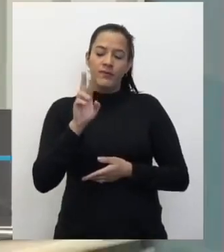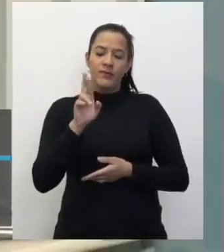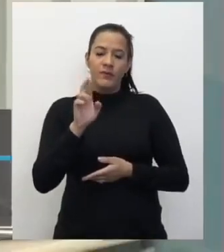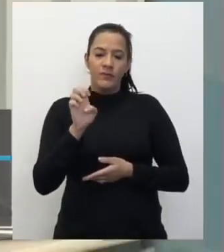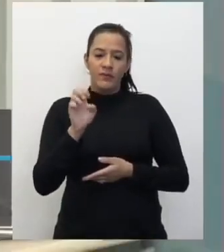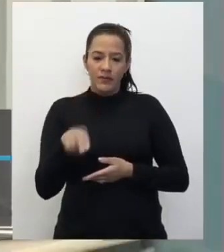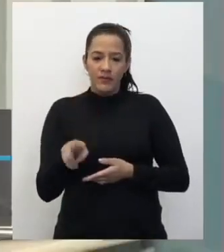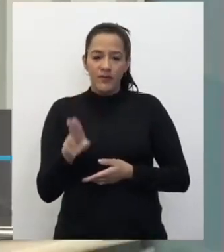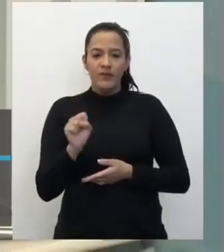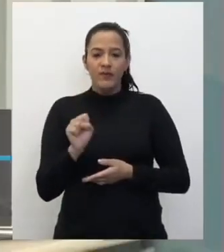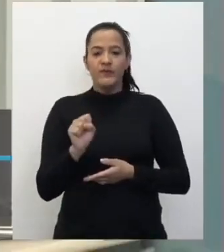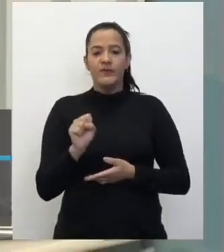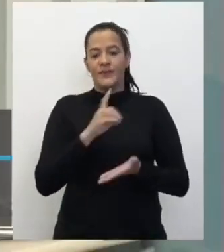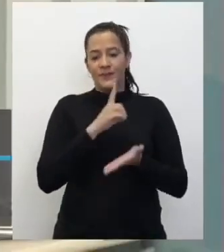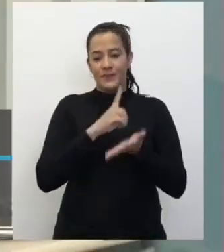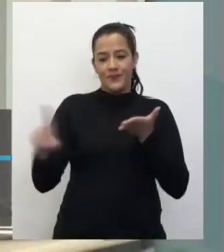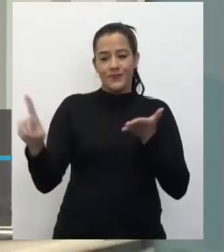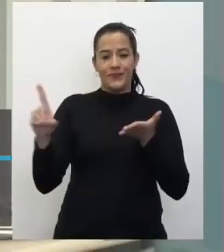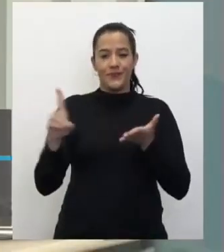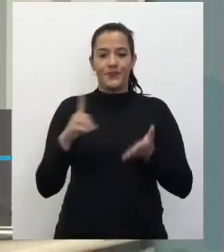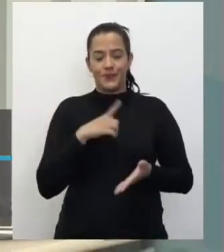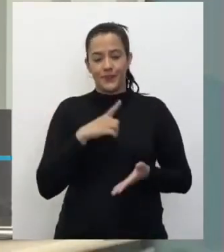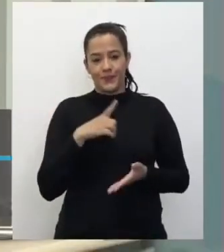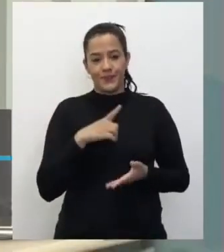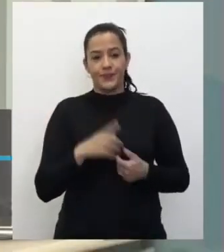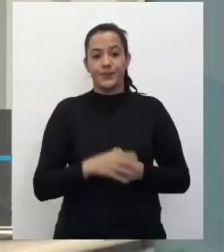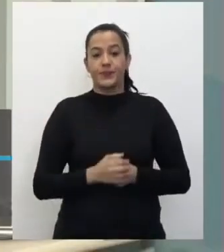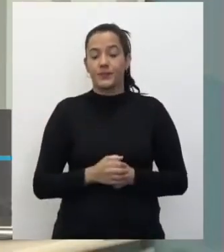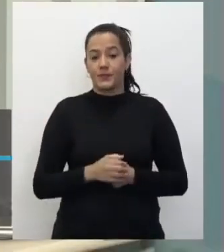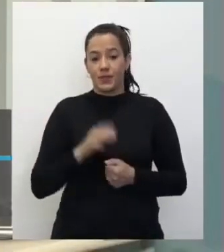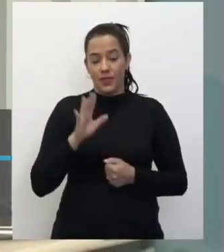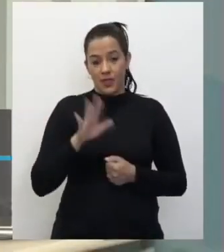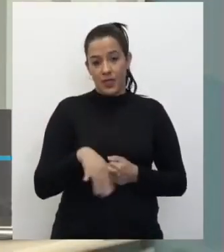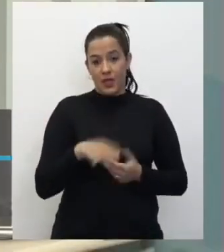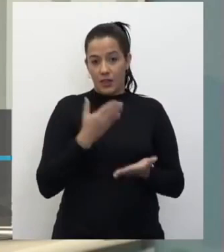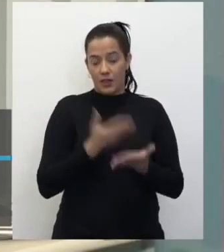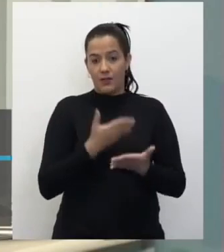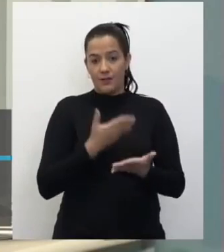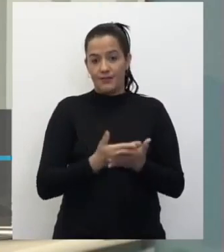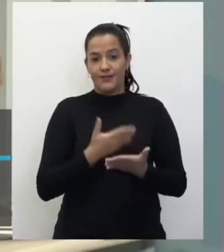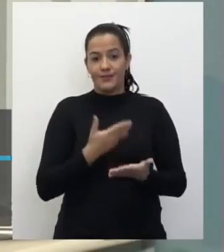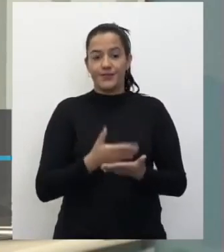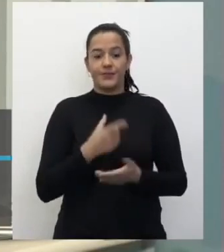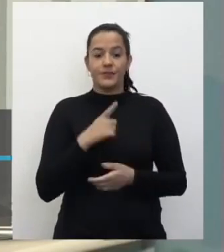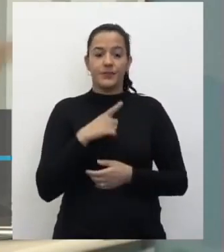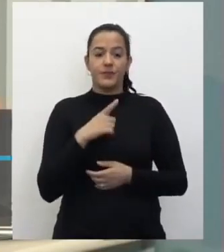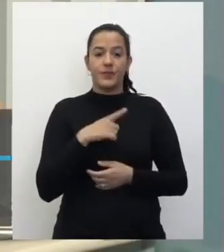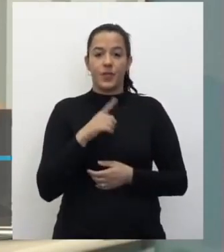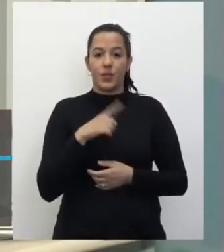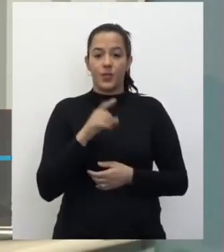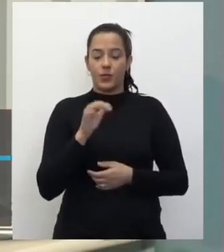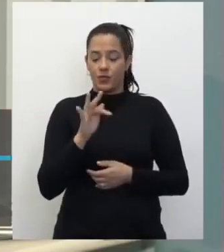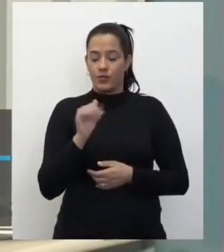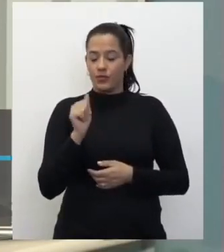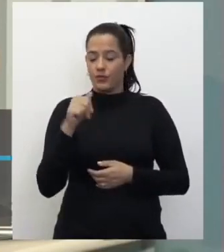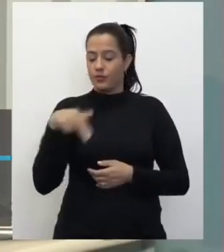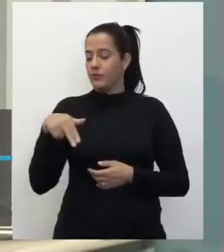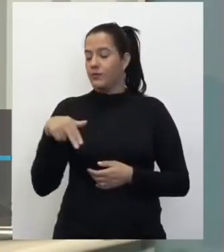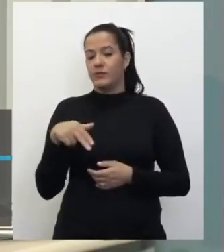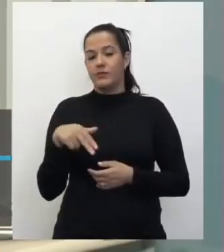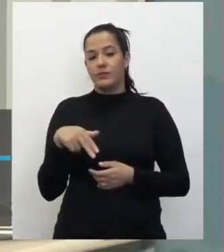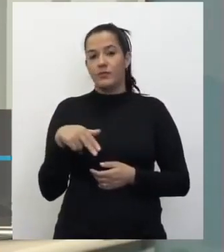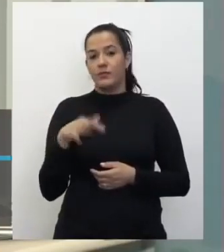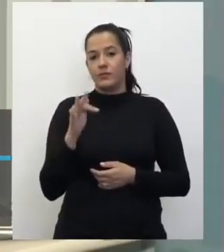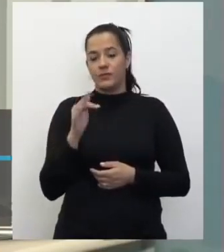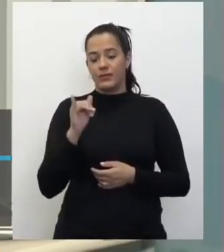do nono ano, como eu amo vocês. Vocês lembram que na aula de fanfic eu citei um canal no YouTube chamado Matando Matheus a Grito? E aí eu falei